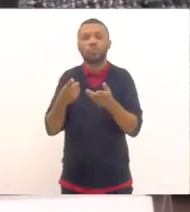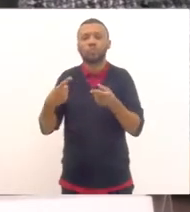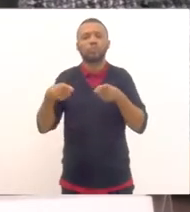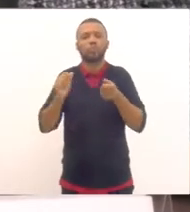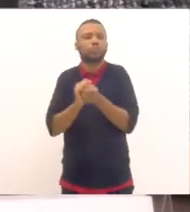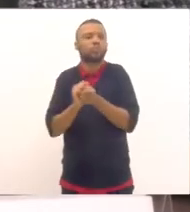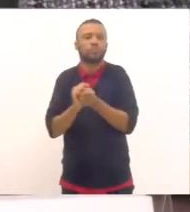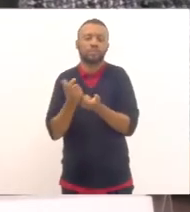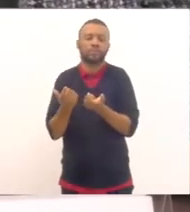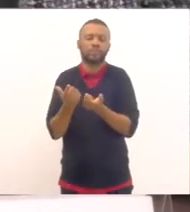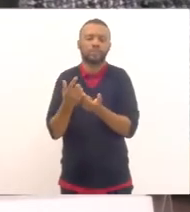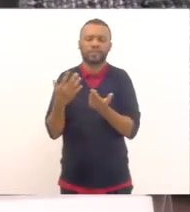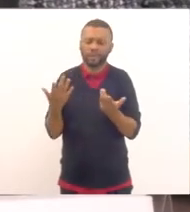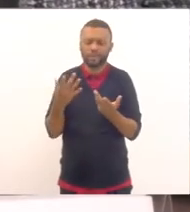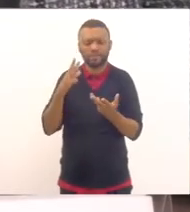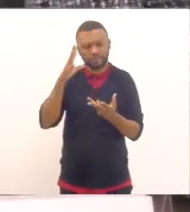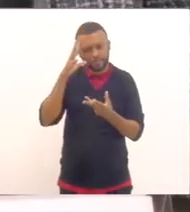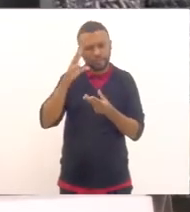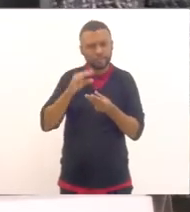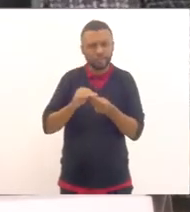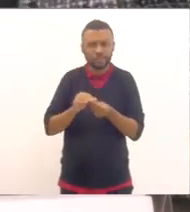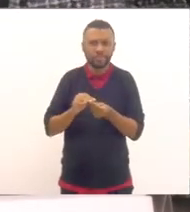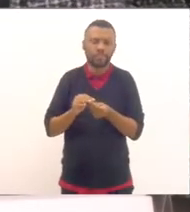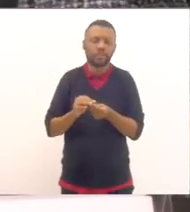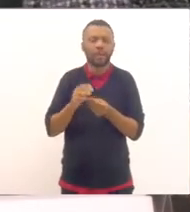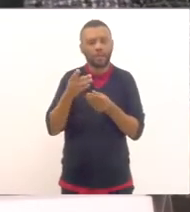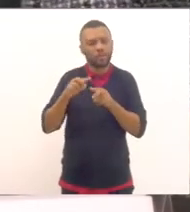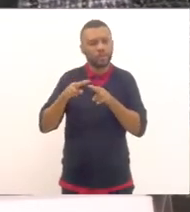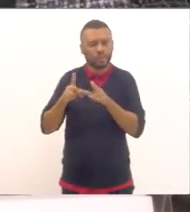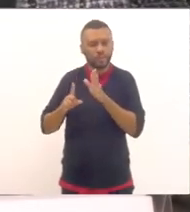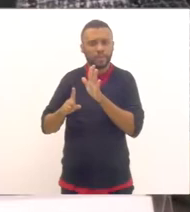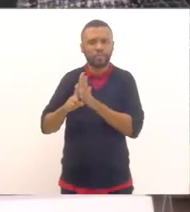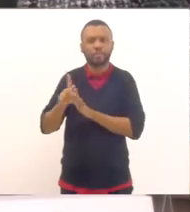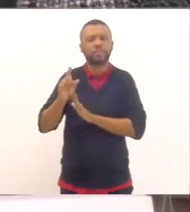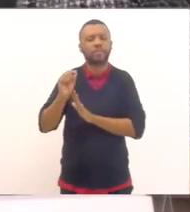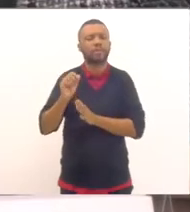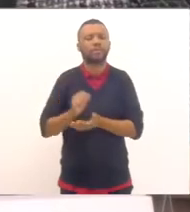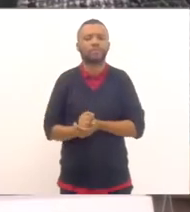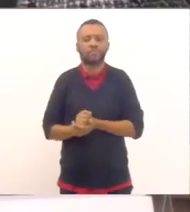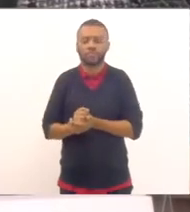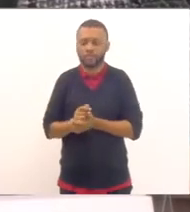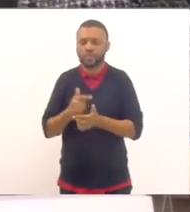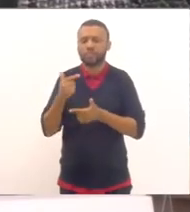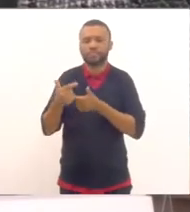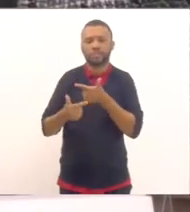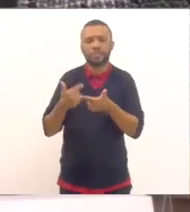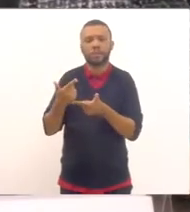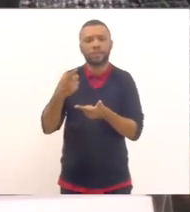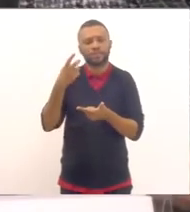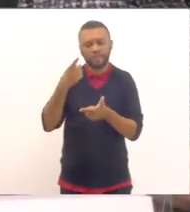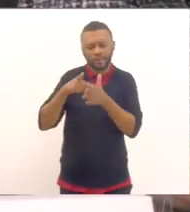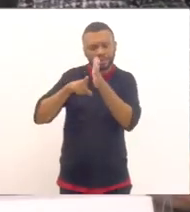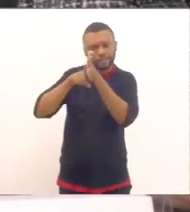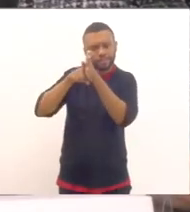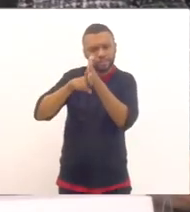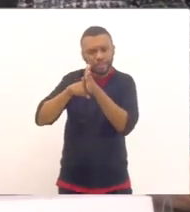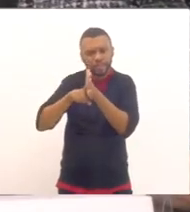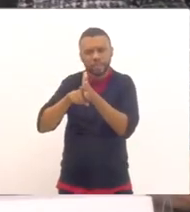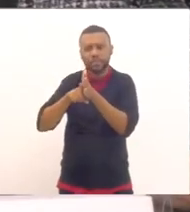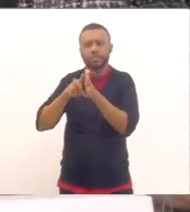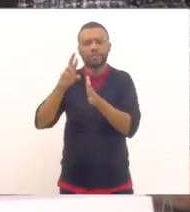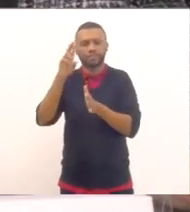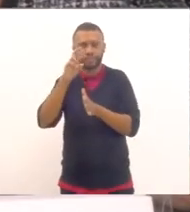seria necessário no meu entendimento e aí a pergunta um serviço de inteligência para que